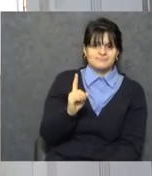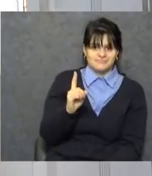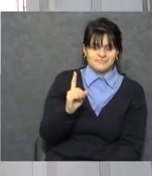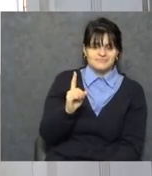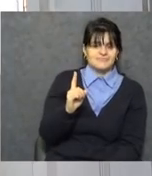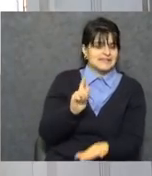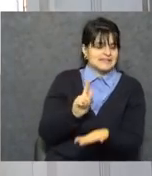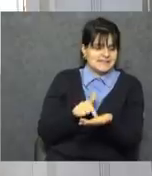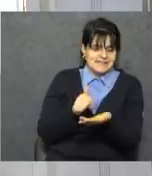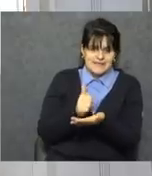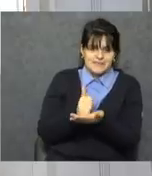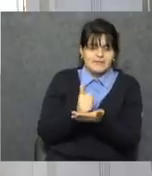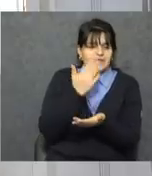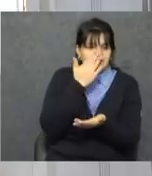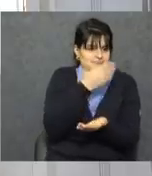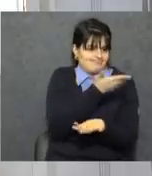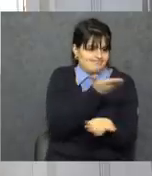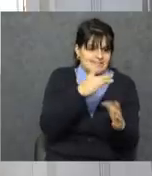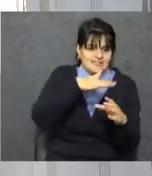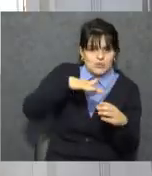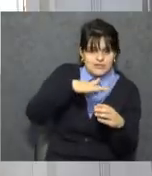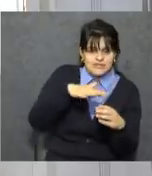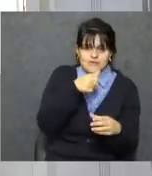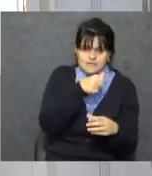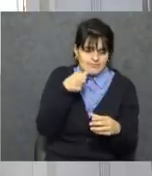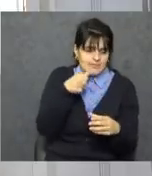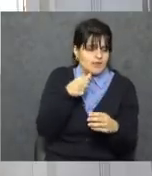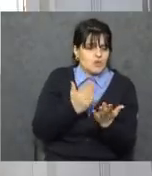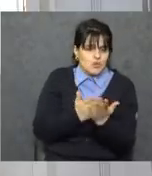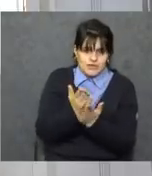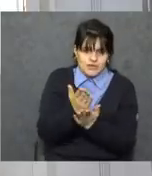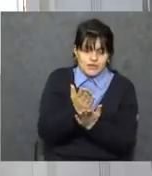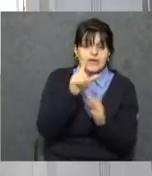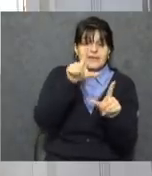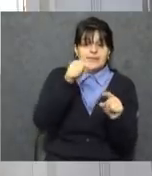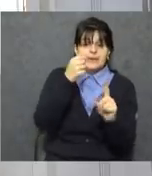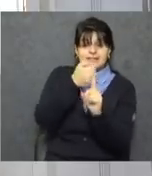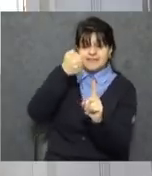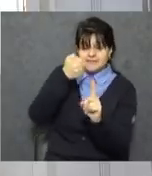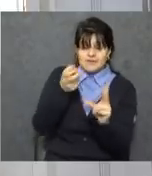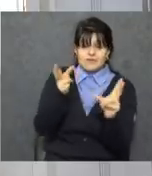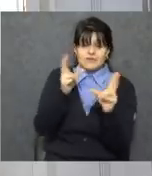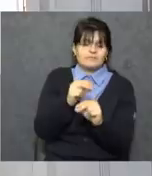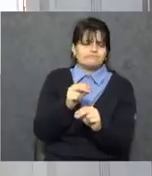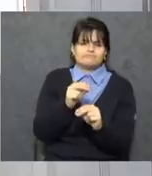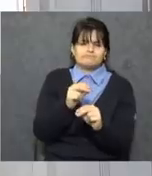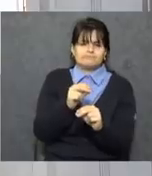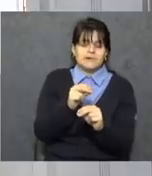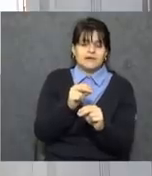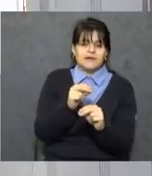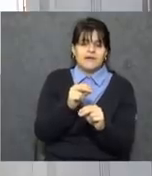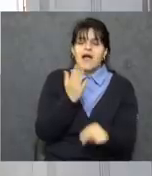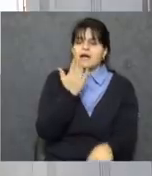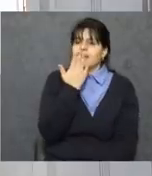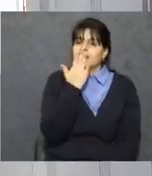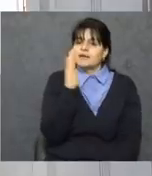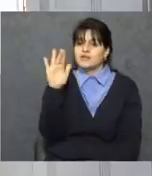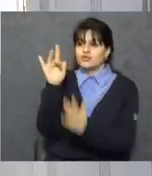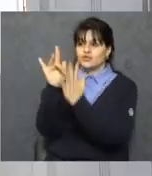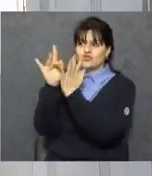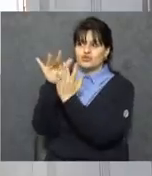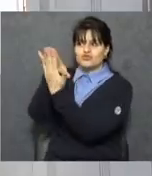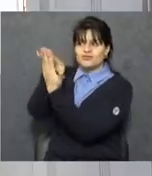de sofrimento. Somos igualmente desafiados a imitar a atitude de Jesus